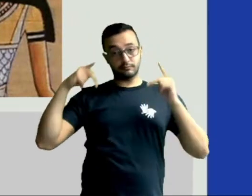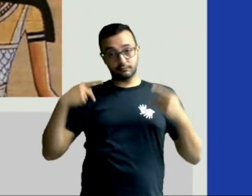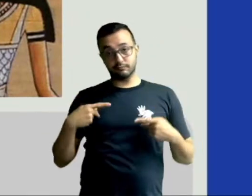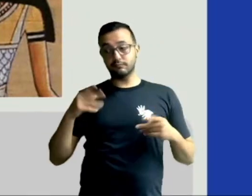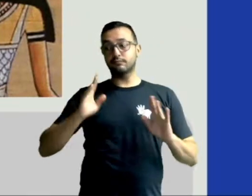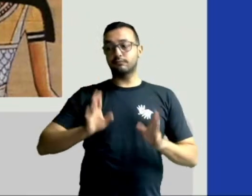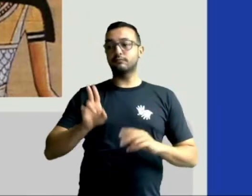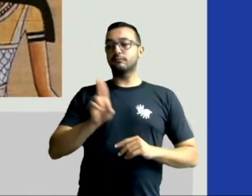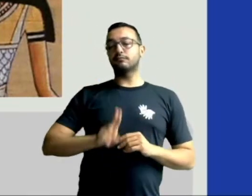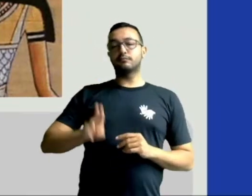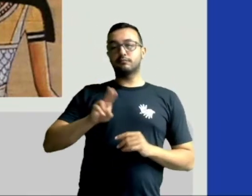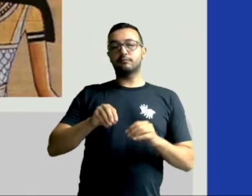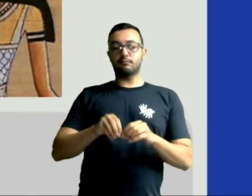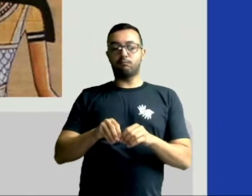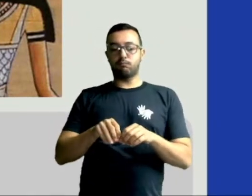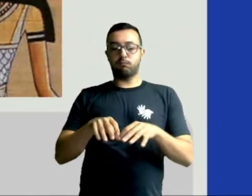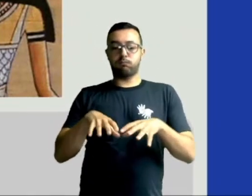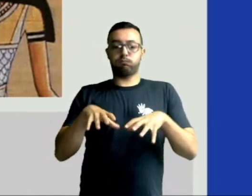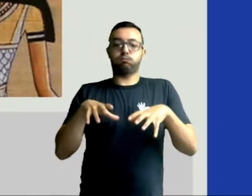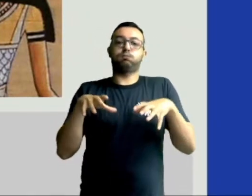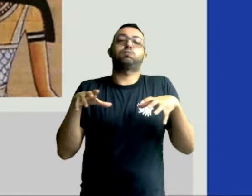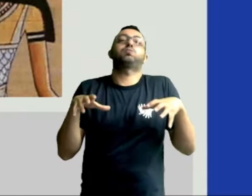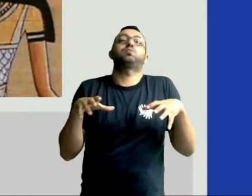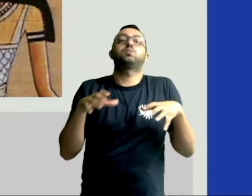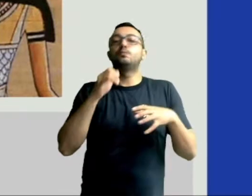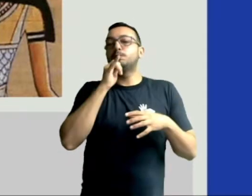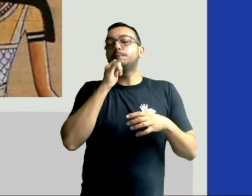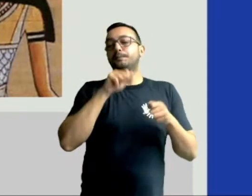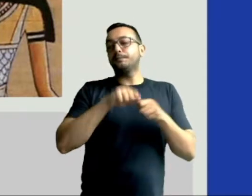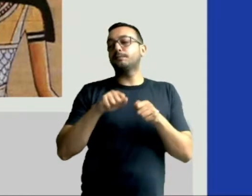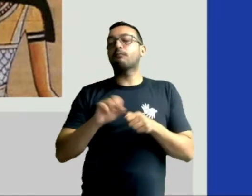de fermentação para produzir, por exemplo,